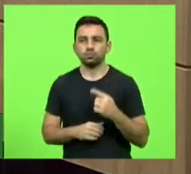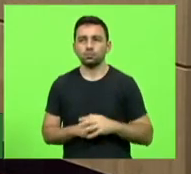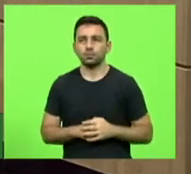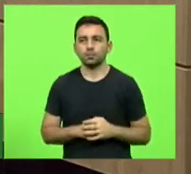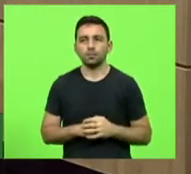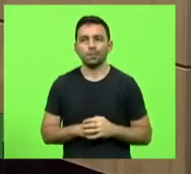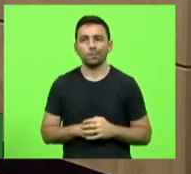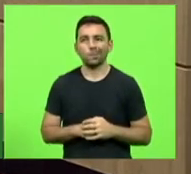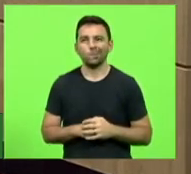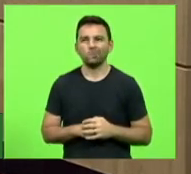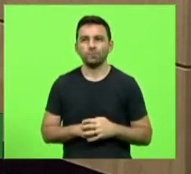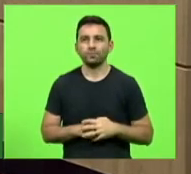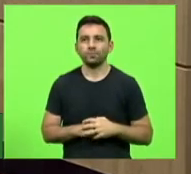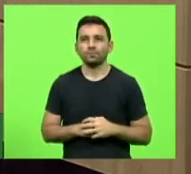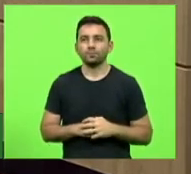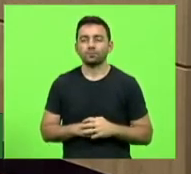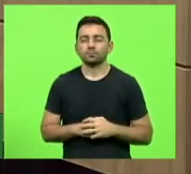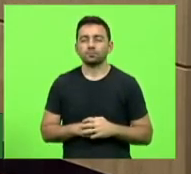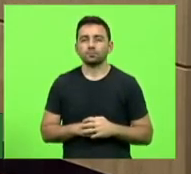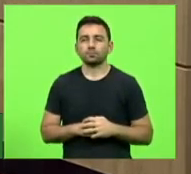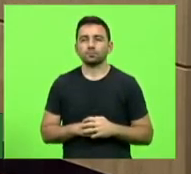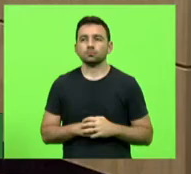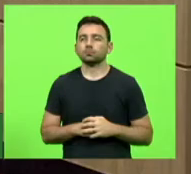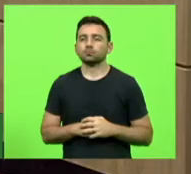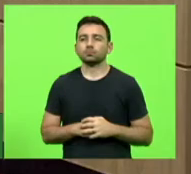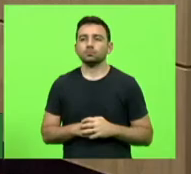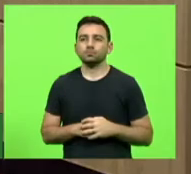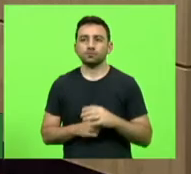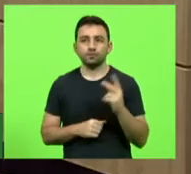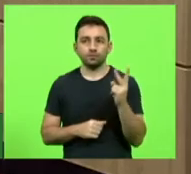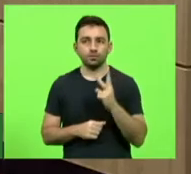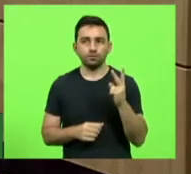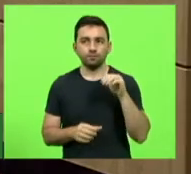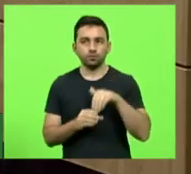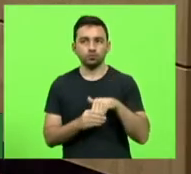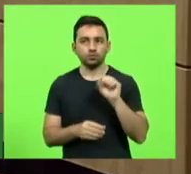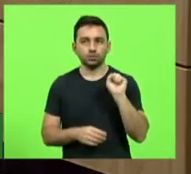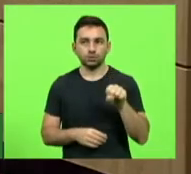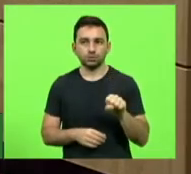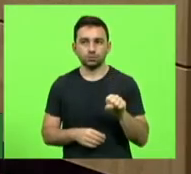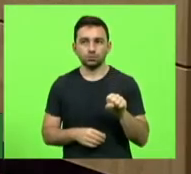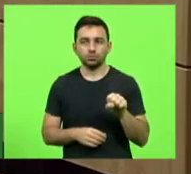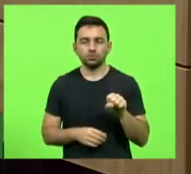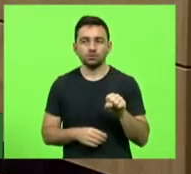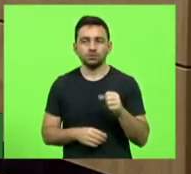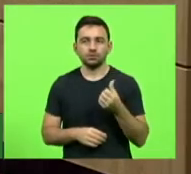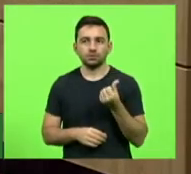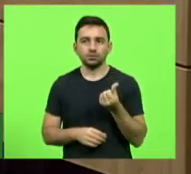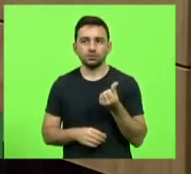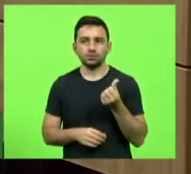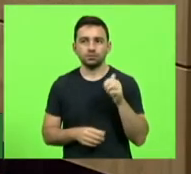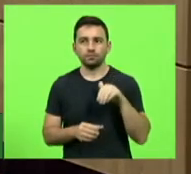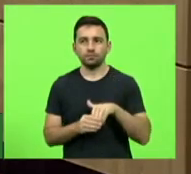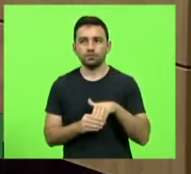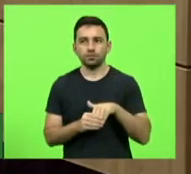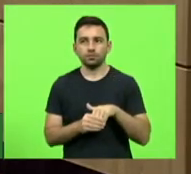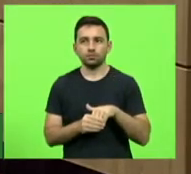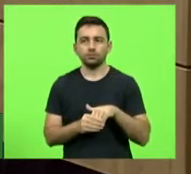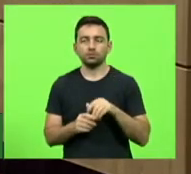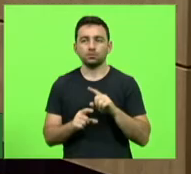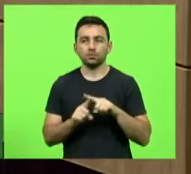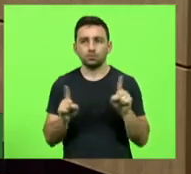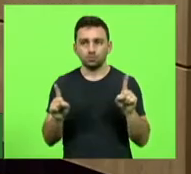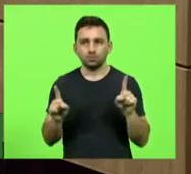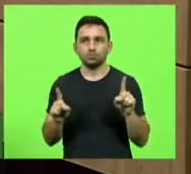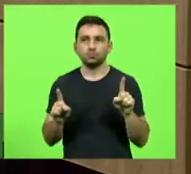deputada. Colhe o resultado. 22 votos sim, 6 votos não. Está mantido